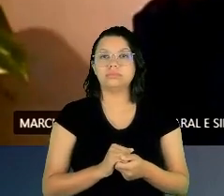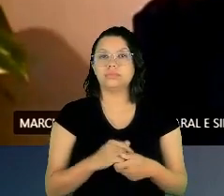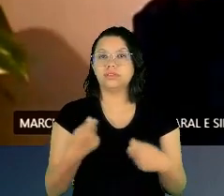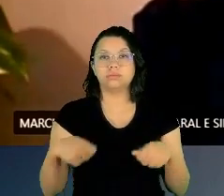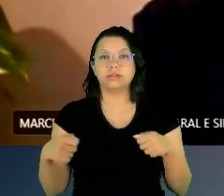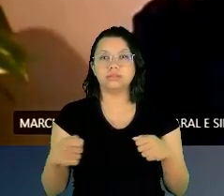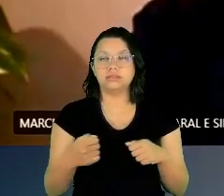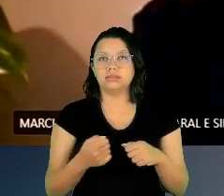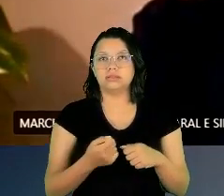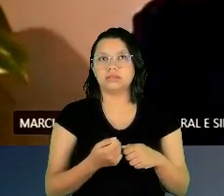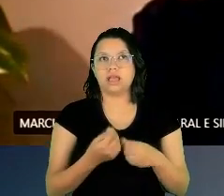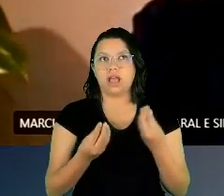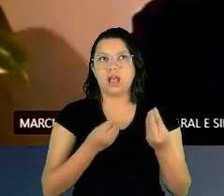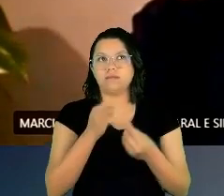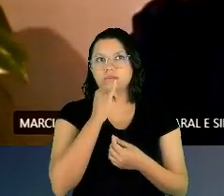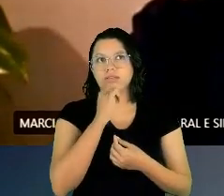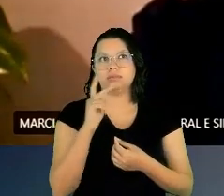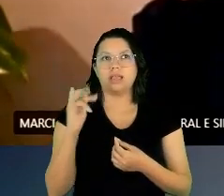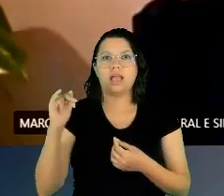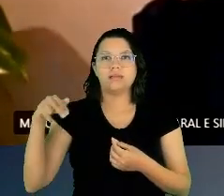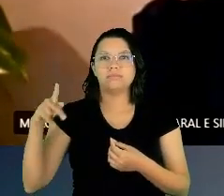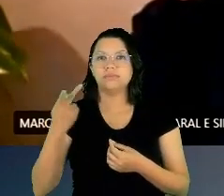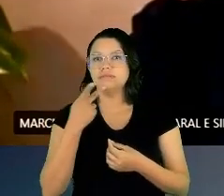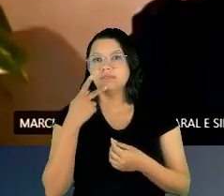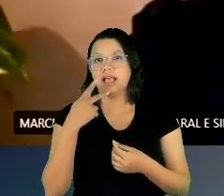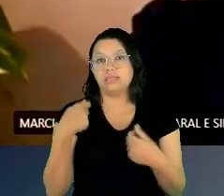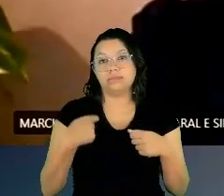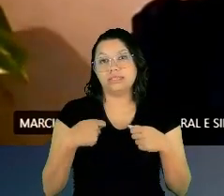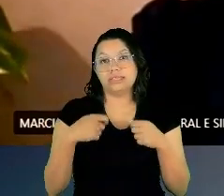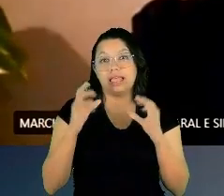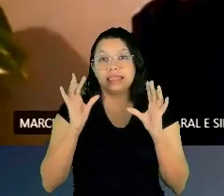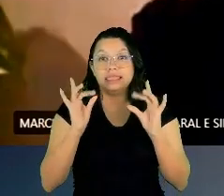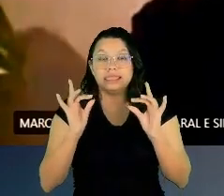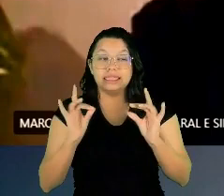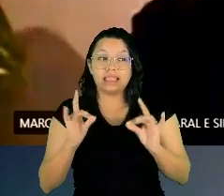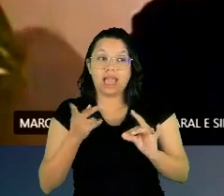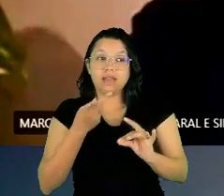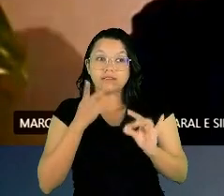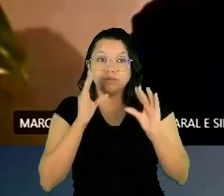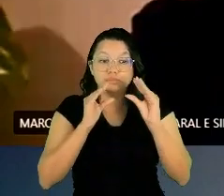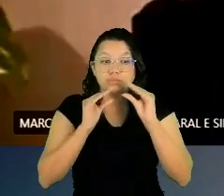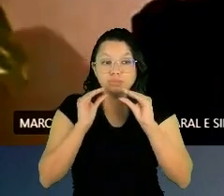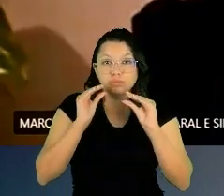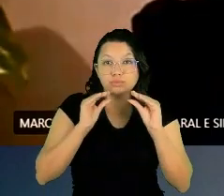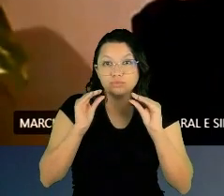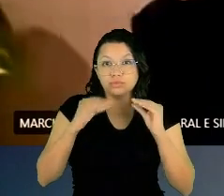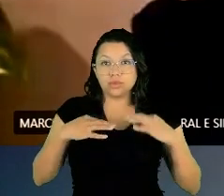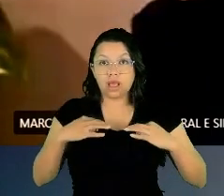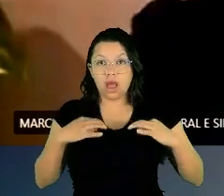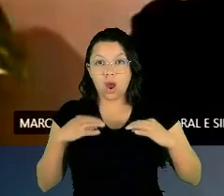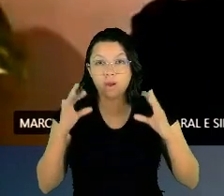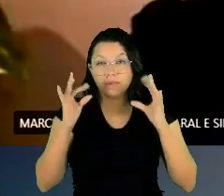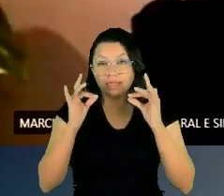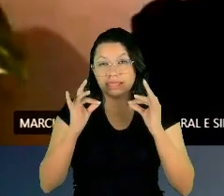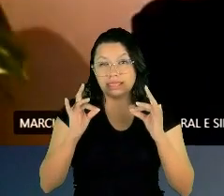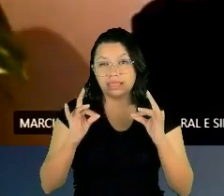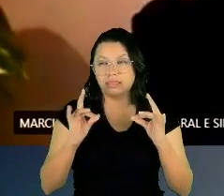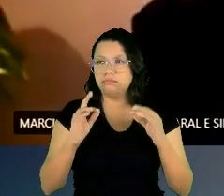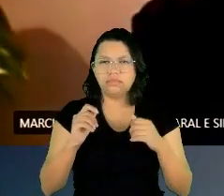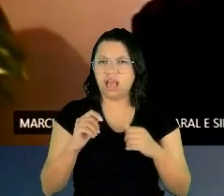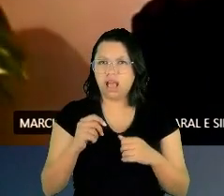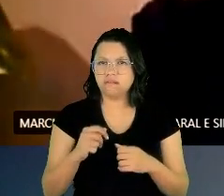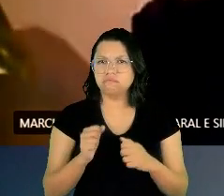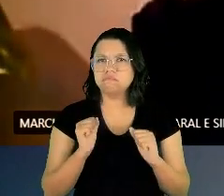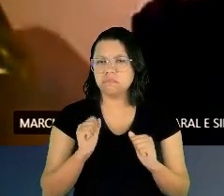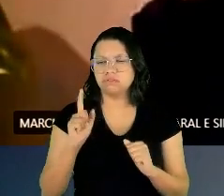precisa, como a Pink fala, né, não precisa ser delicada, falar baixinho, né, usar roupas delicadas para ser mulher.